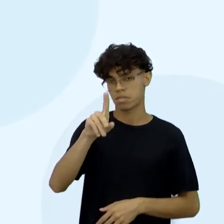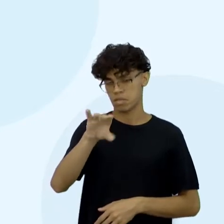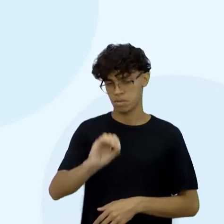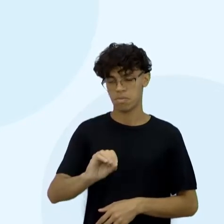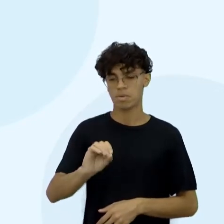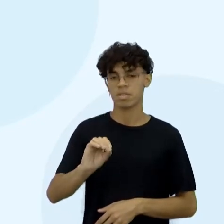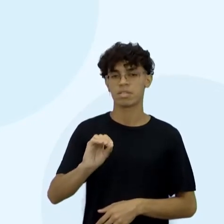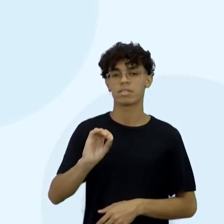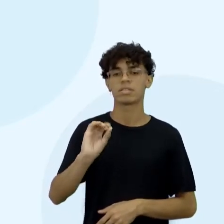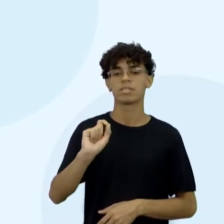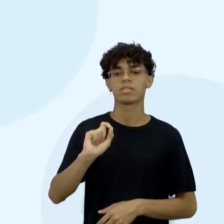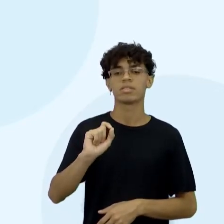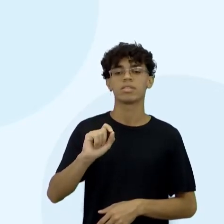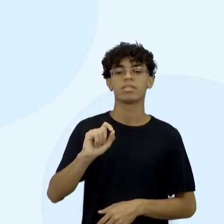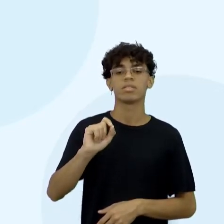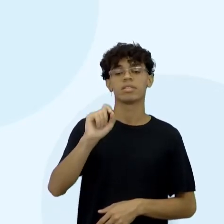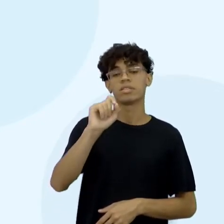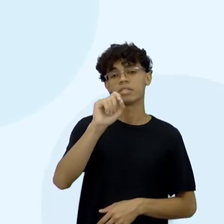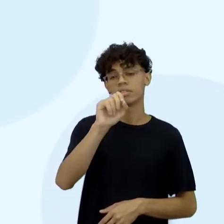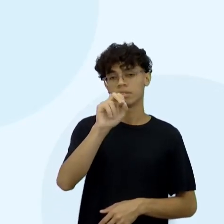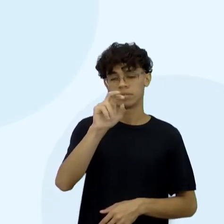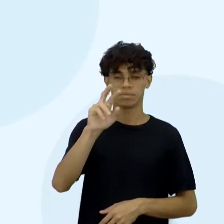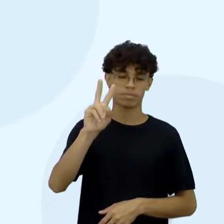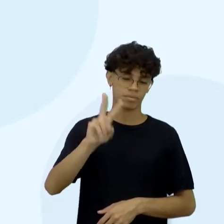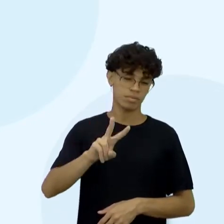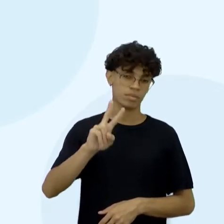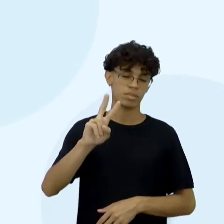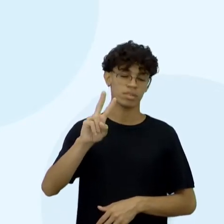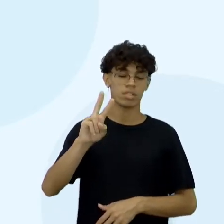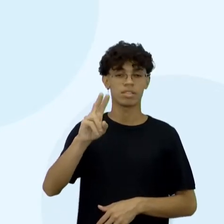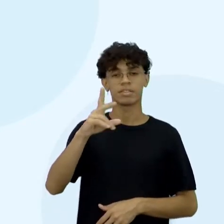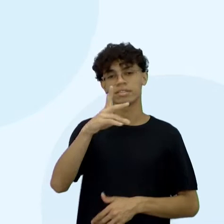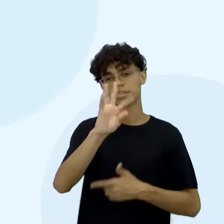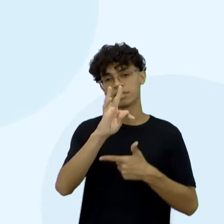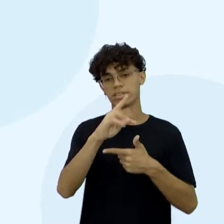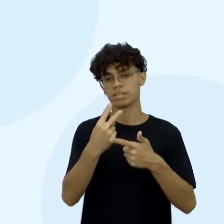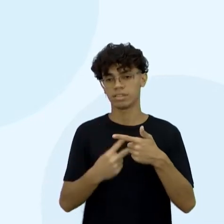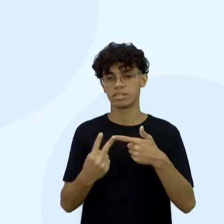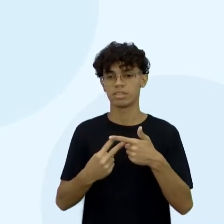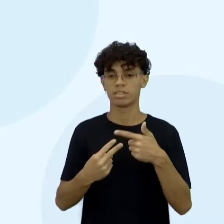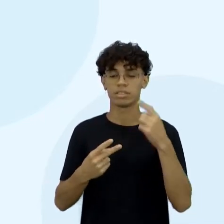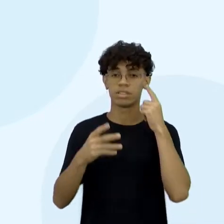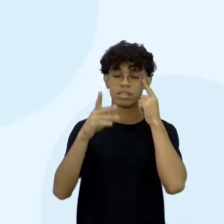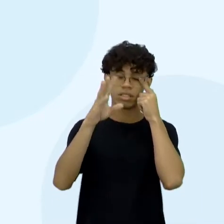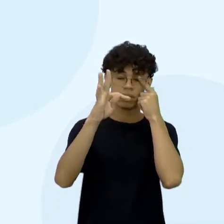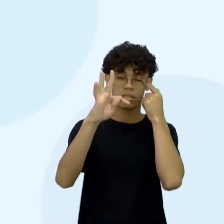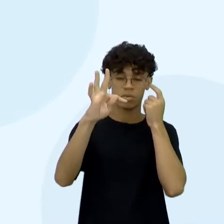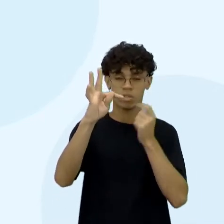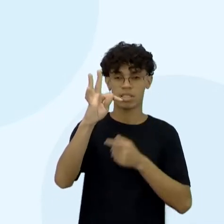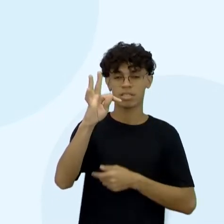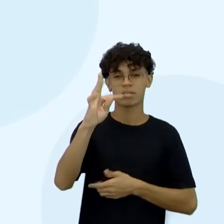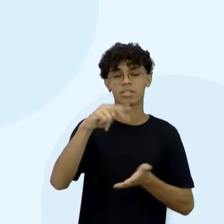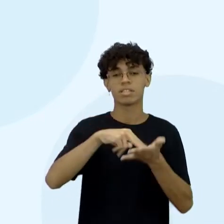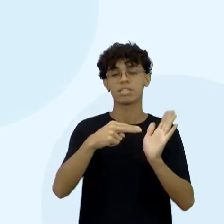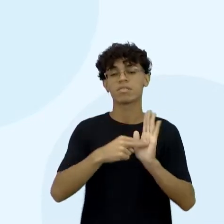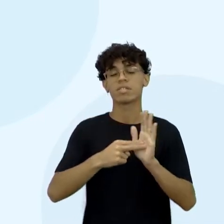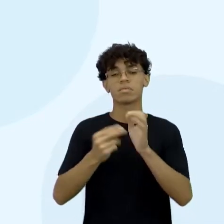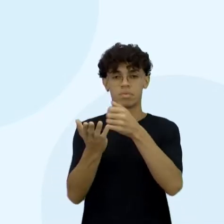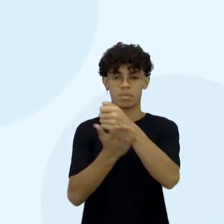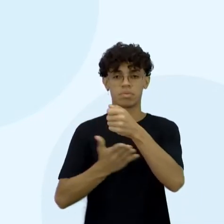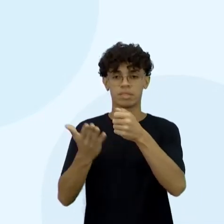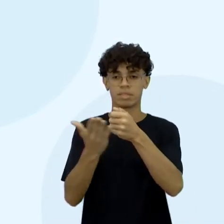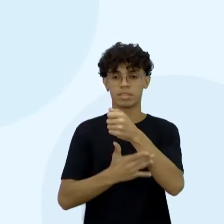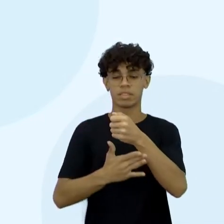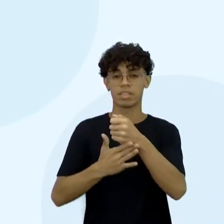área de triângulo, né? Base vezes altura dividido por 2. Então, a base vai ser T, a altura vai ser V, né, neste